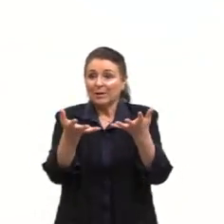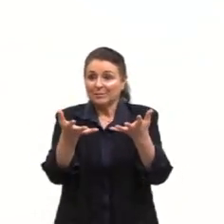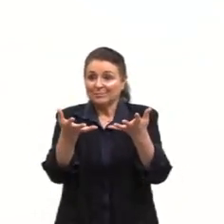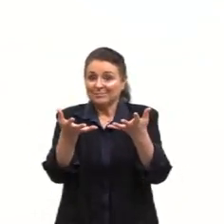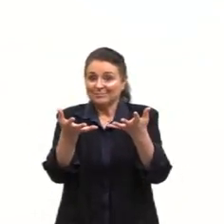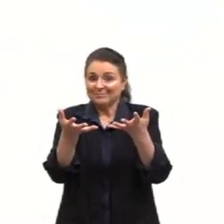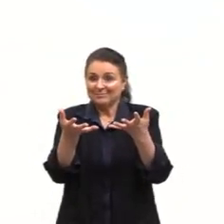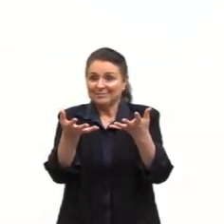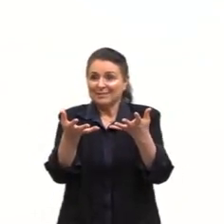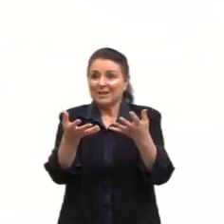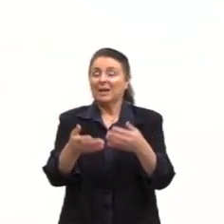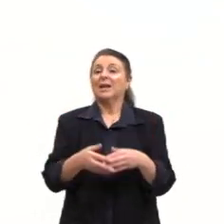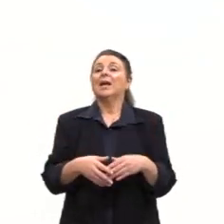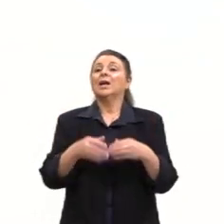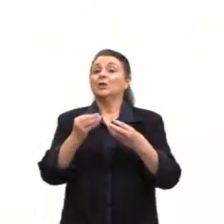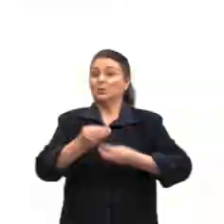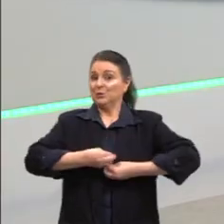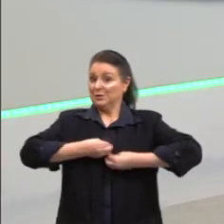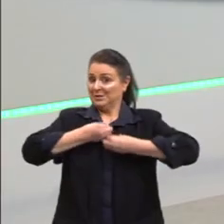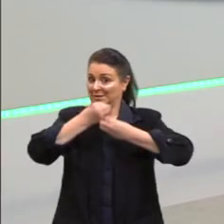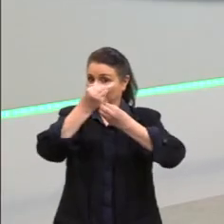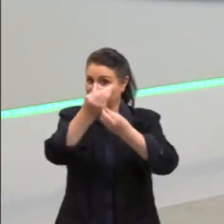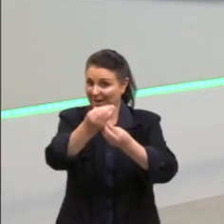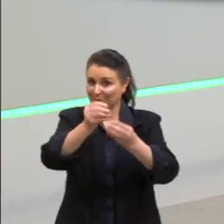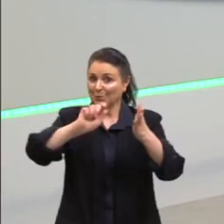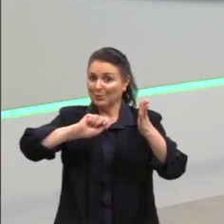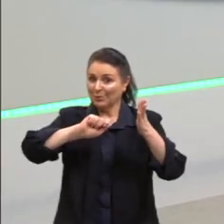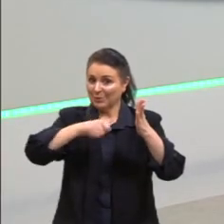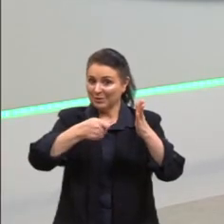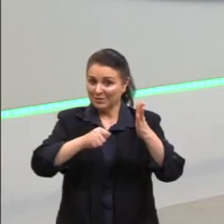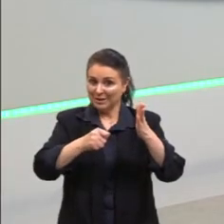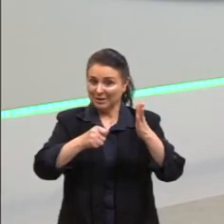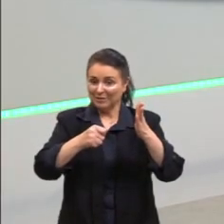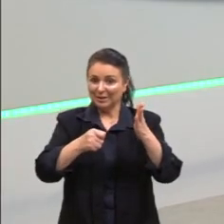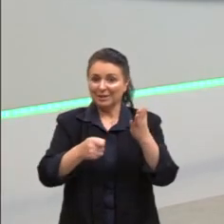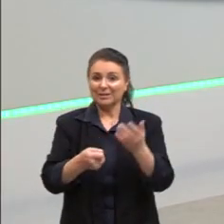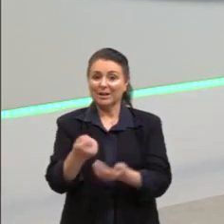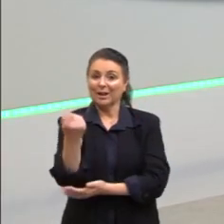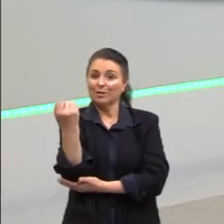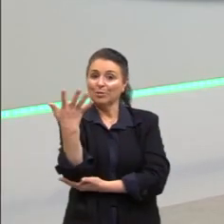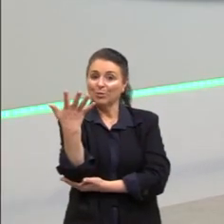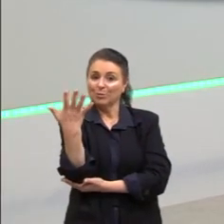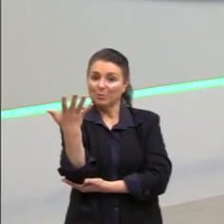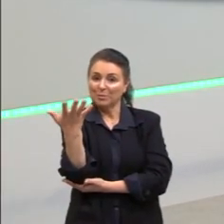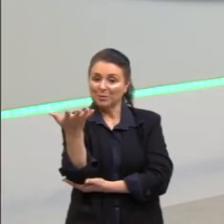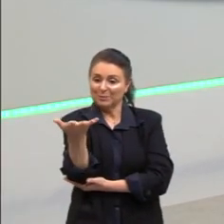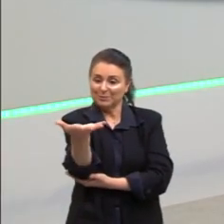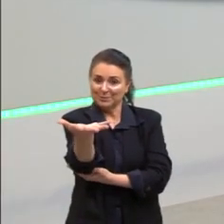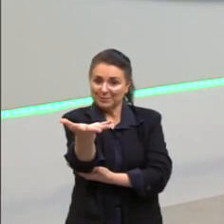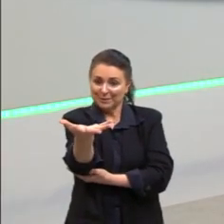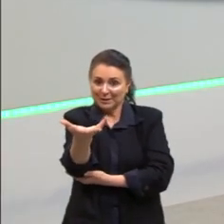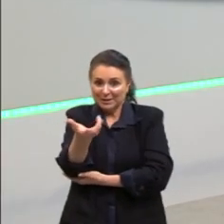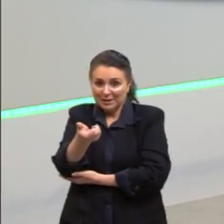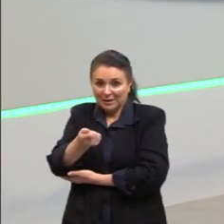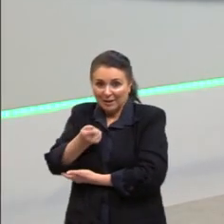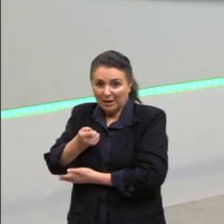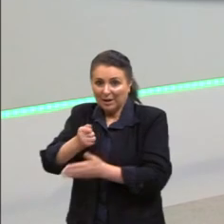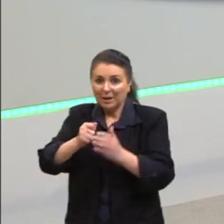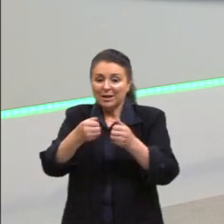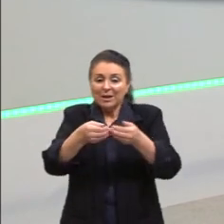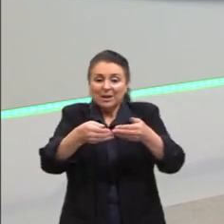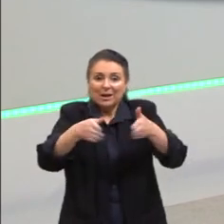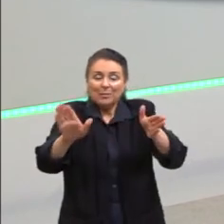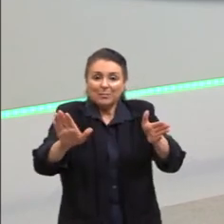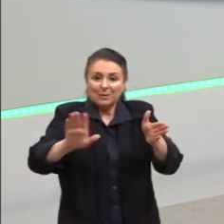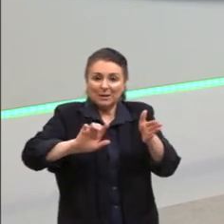Basta, né? Nós estamos oferecendo a chave. Tá na mão de vocês pegarem a chave e abrirem essas portas. Tá na